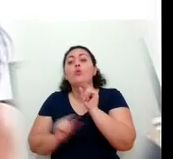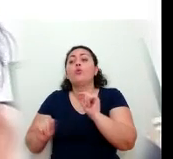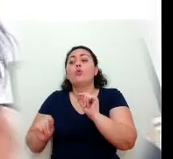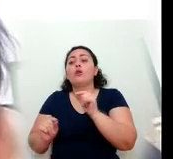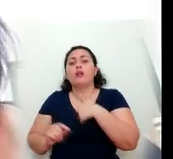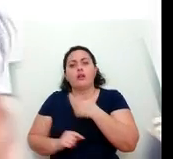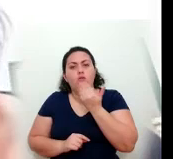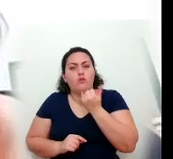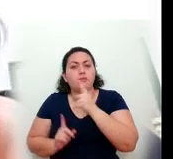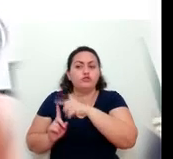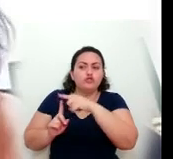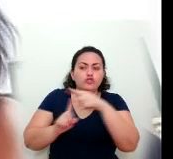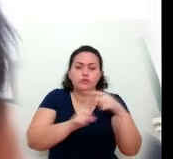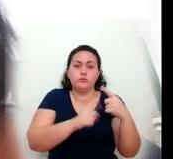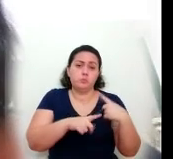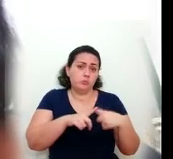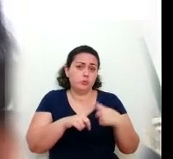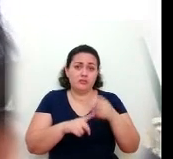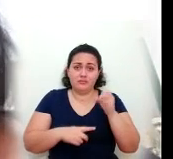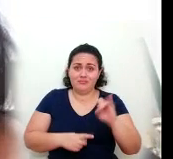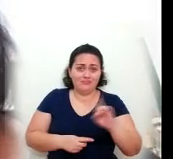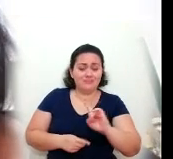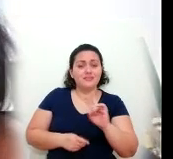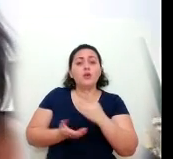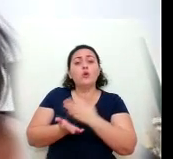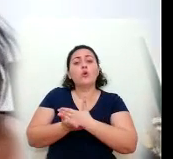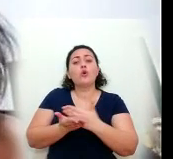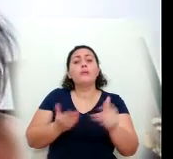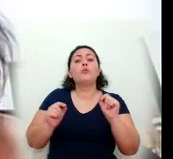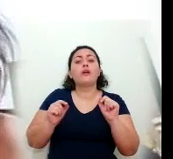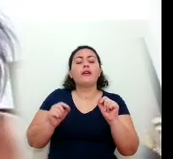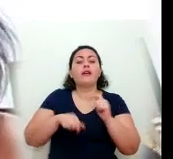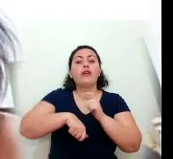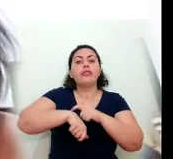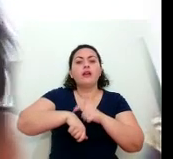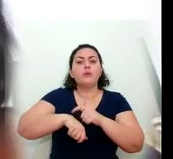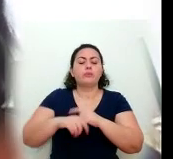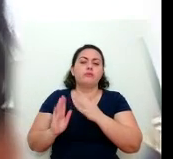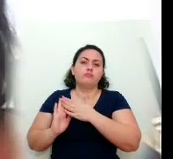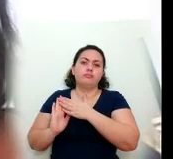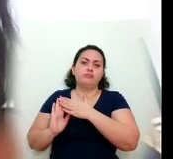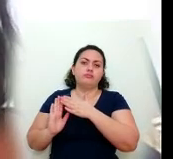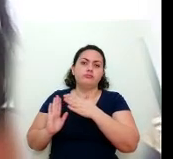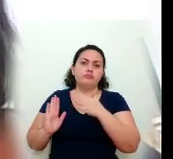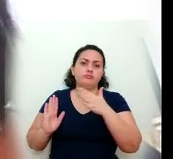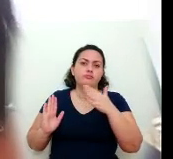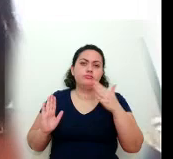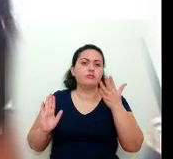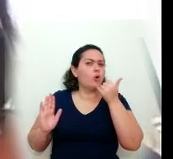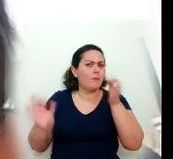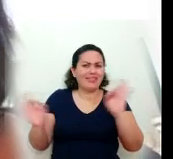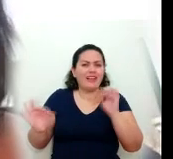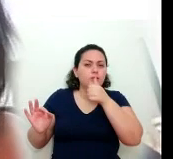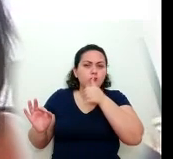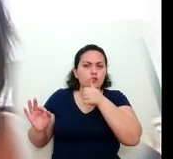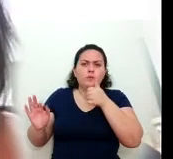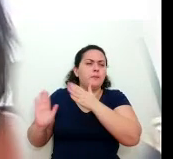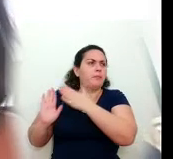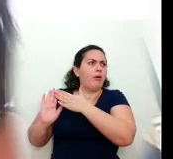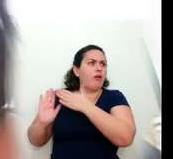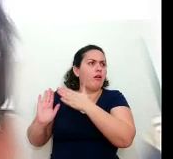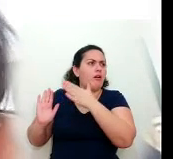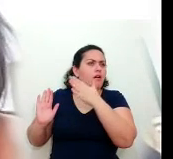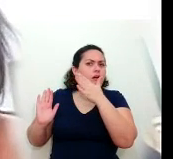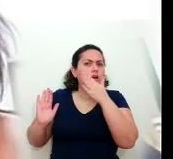comer, né? O que eu vou comer? Porque senão, daqui a pouco, a gente começa a fazer esses longos períodos de jejum.